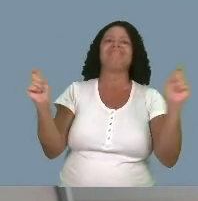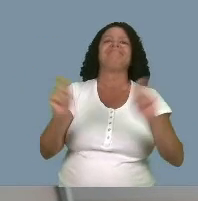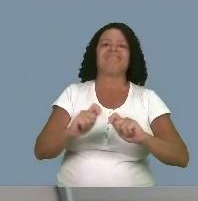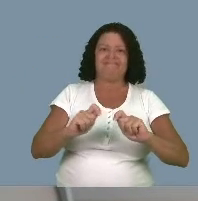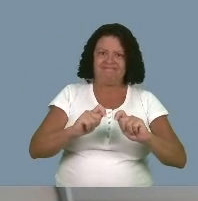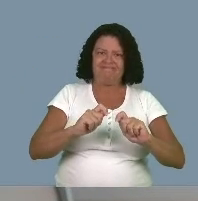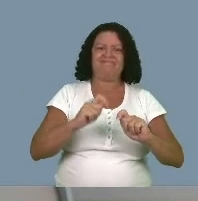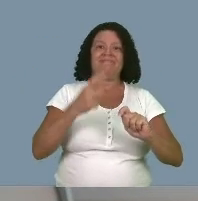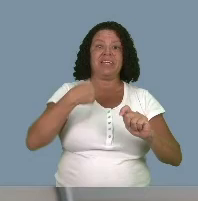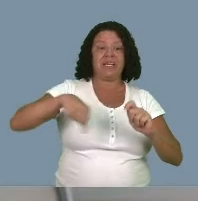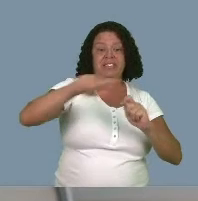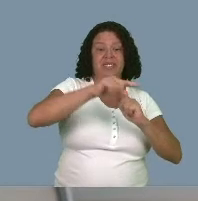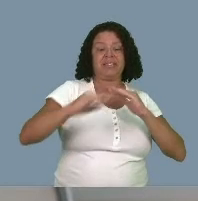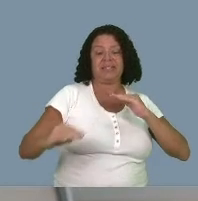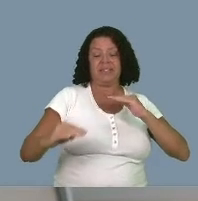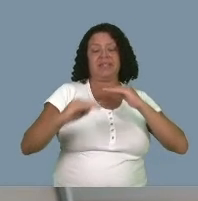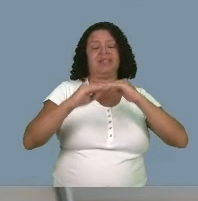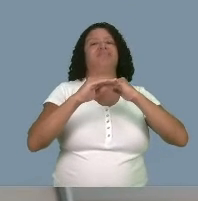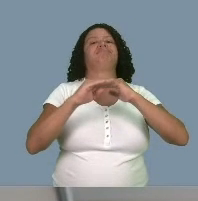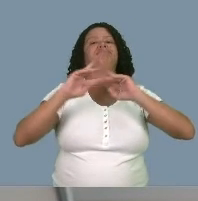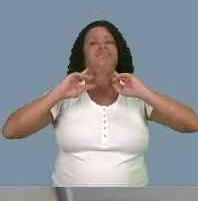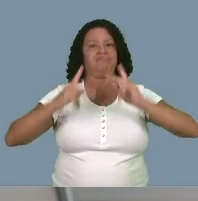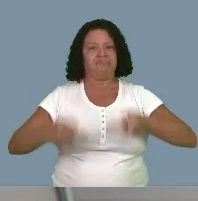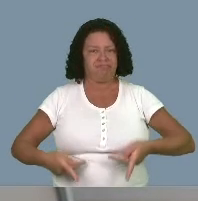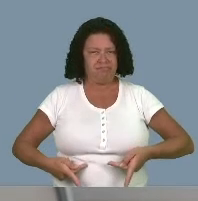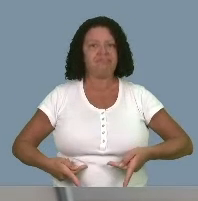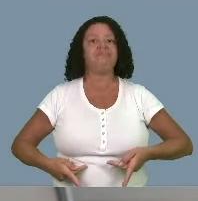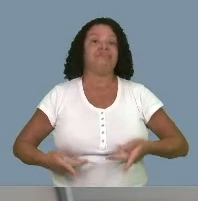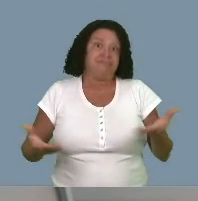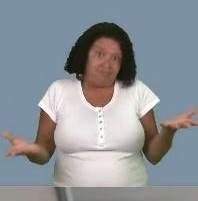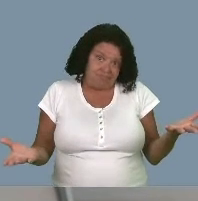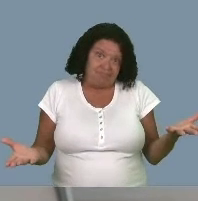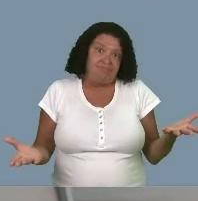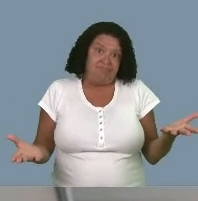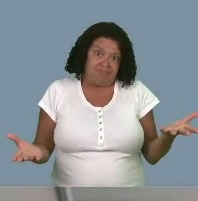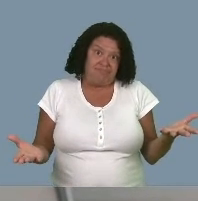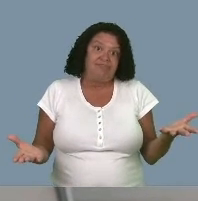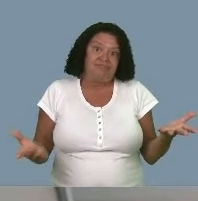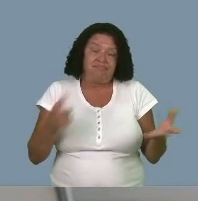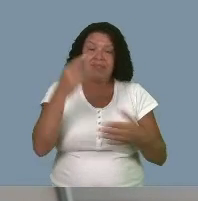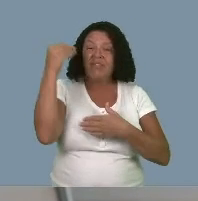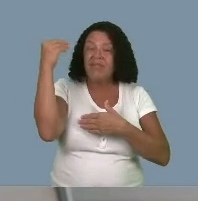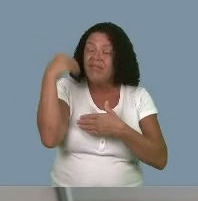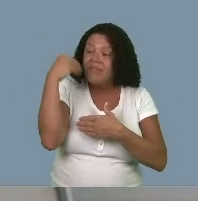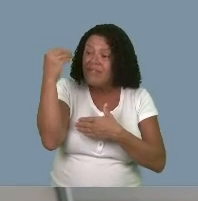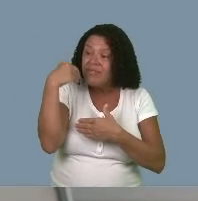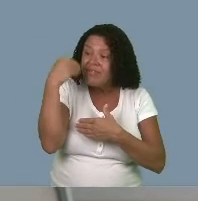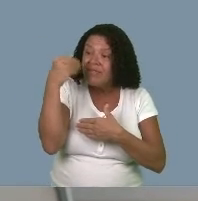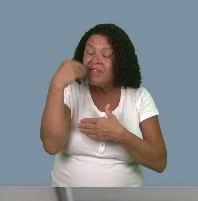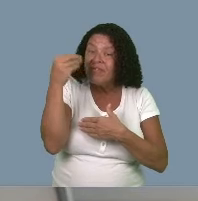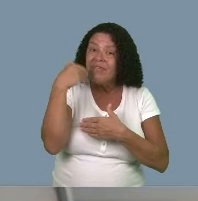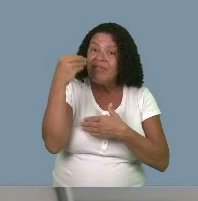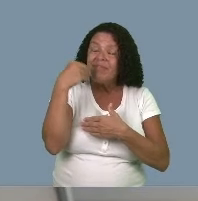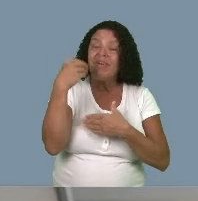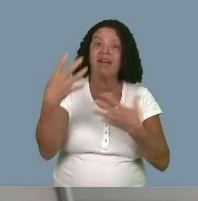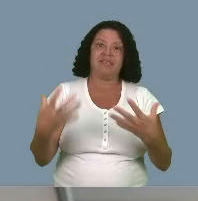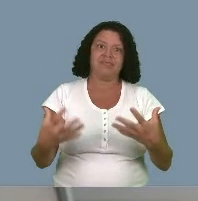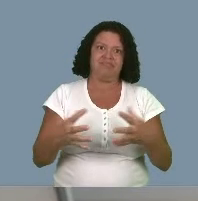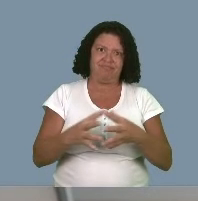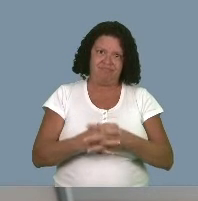nos igualar enquanto humanidade, na mesma condição de fragilidade e de